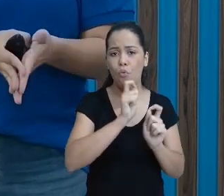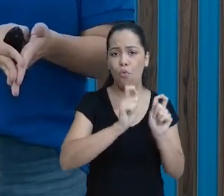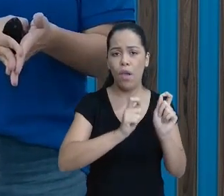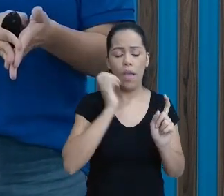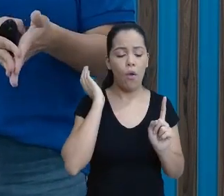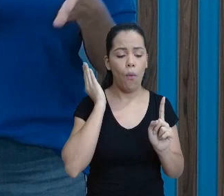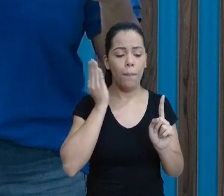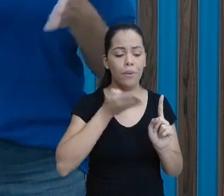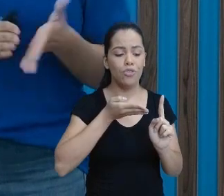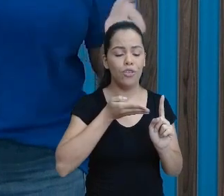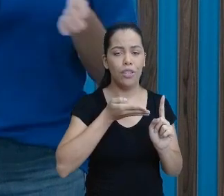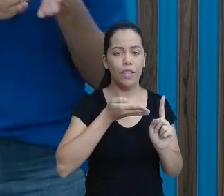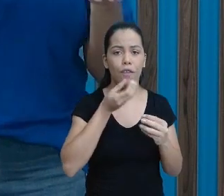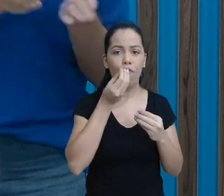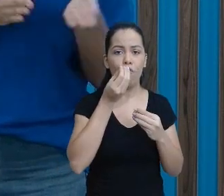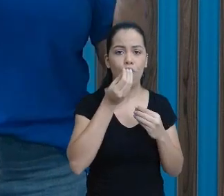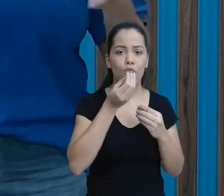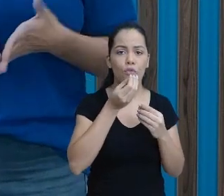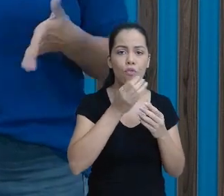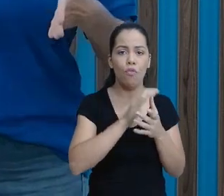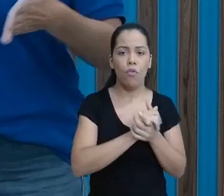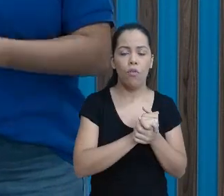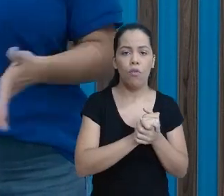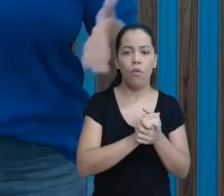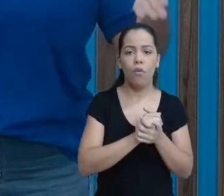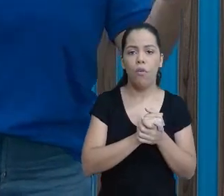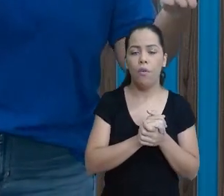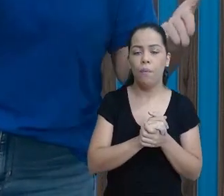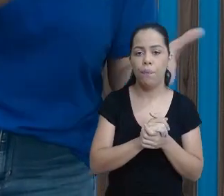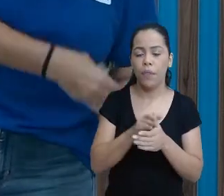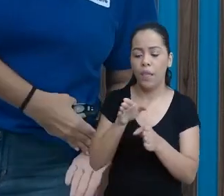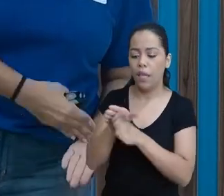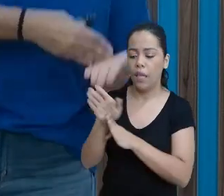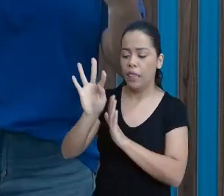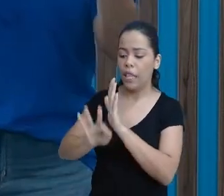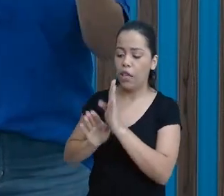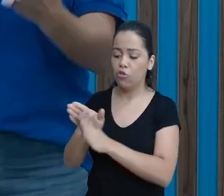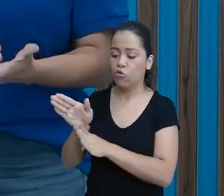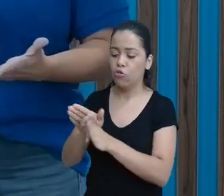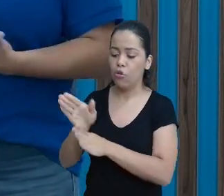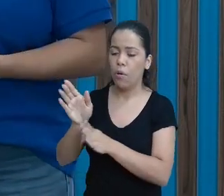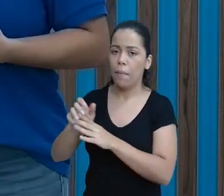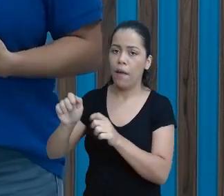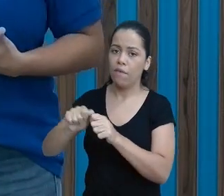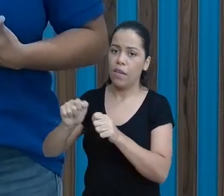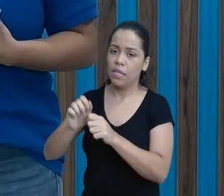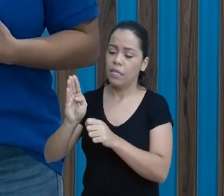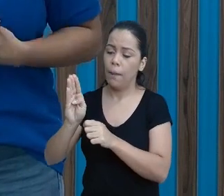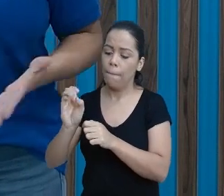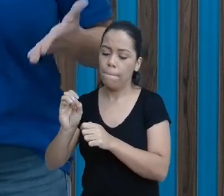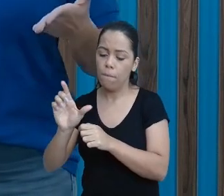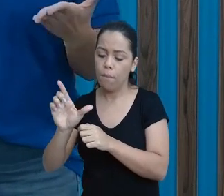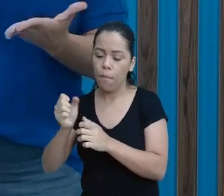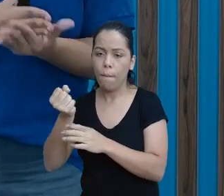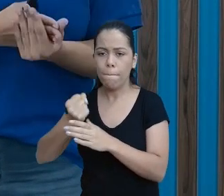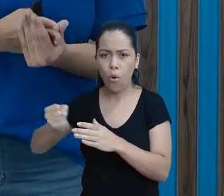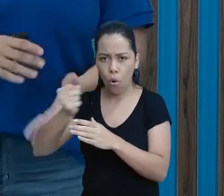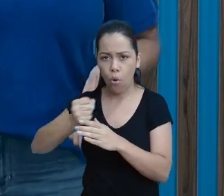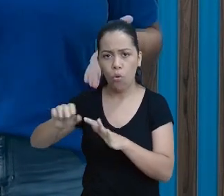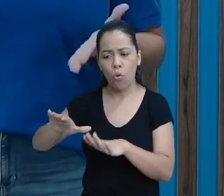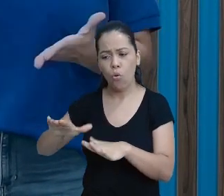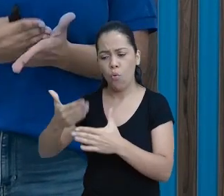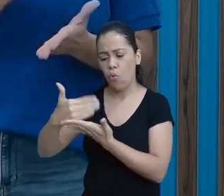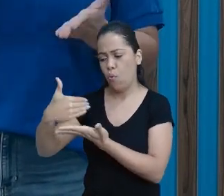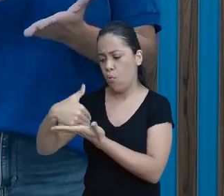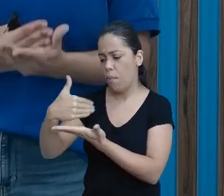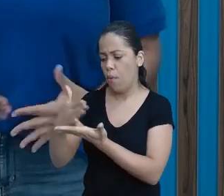objetivo. Com a receita de bolo, qual é o meu objetivo? Instruir como se faz um bolo. E aí, por isso,